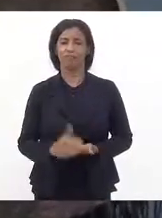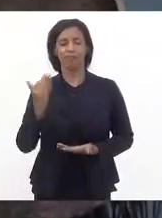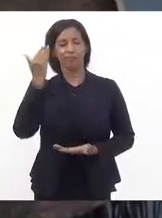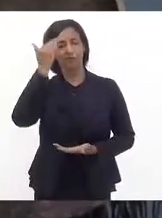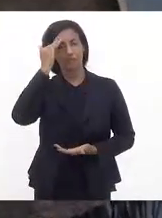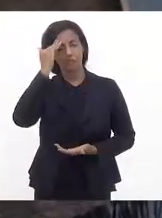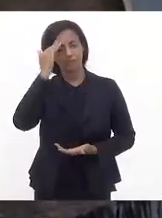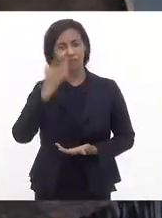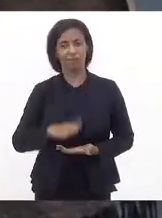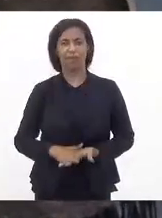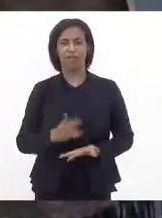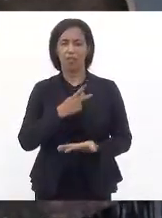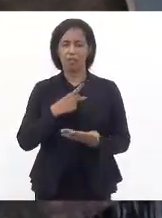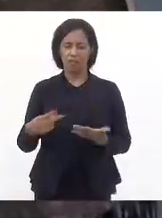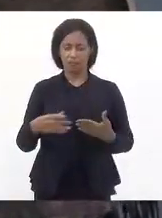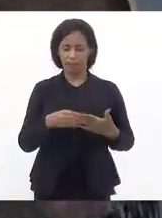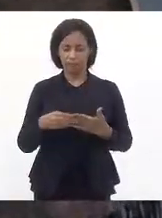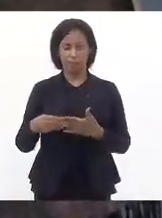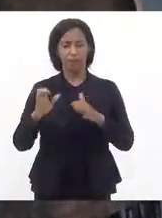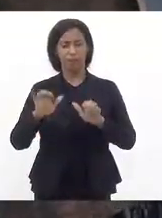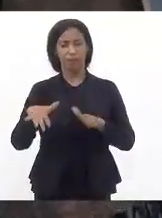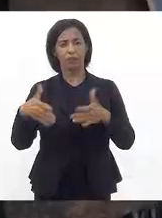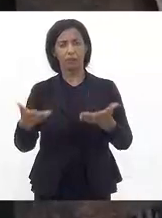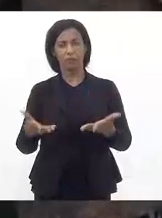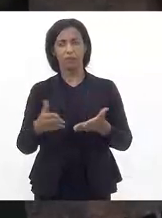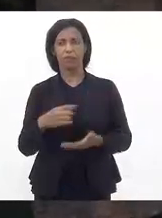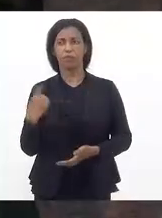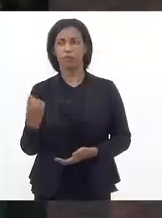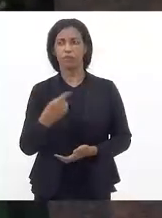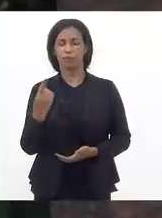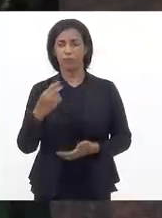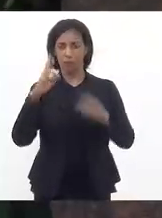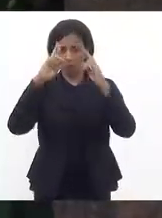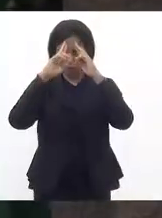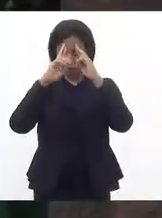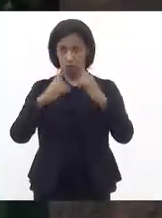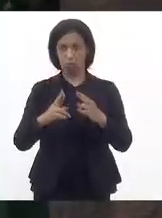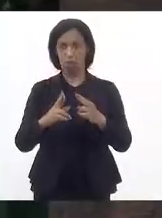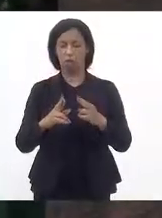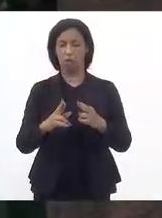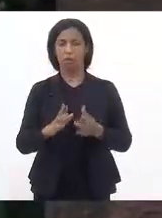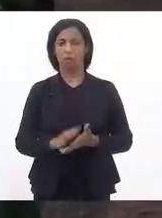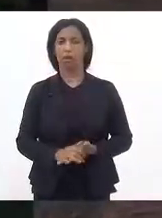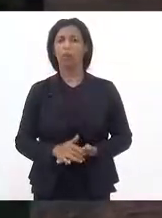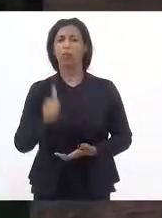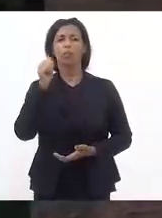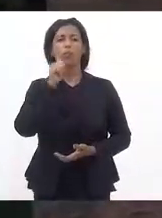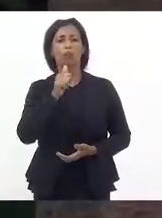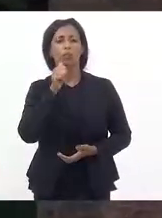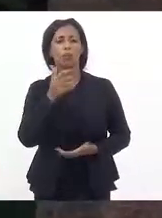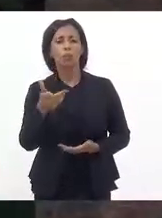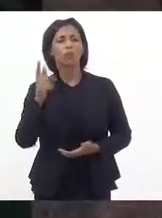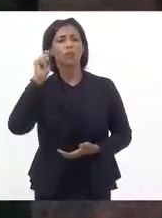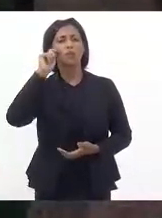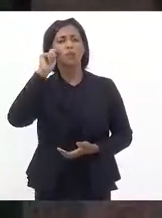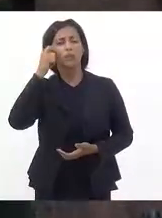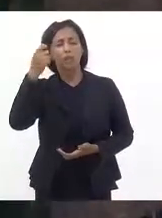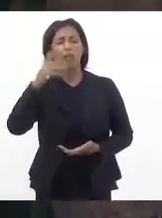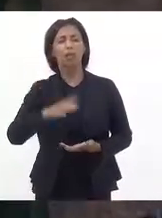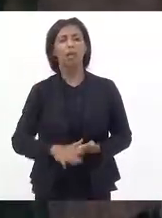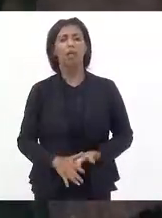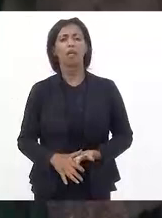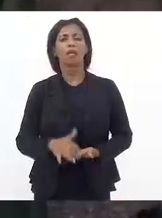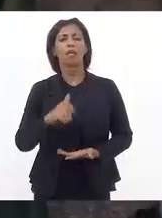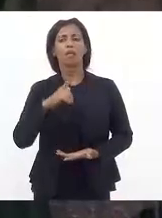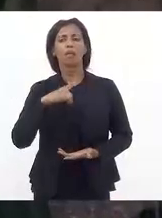um entendimento para presidindo muito bem atenção e nós respeitamos você mulher você negra